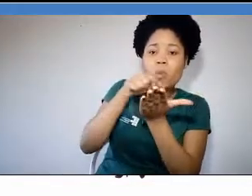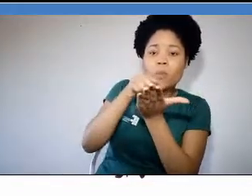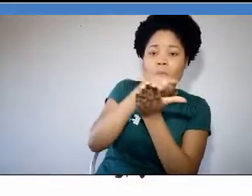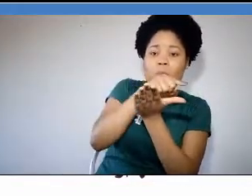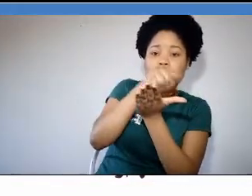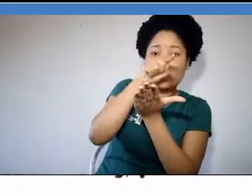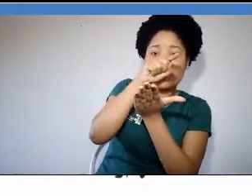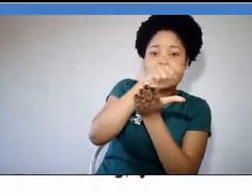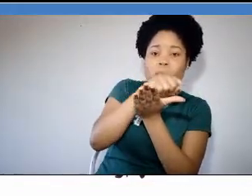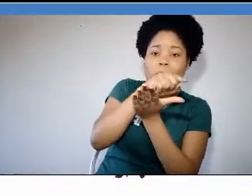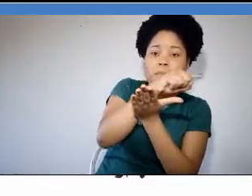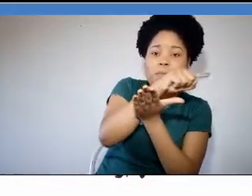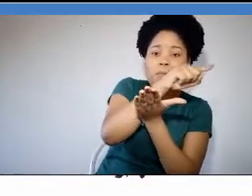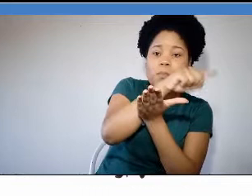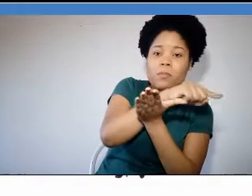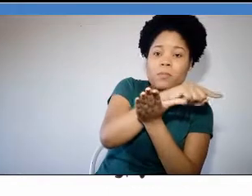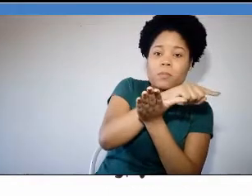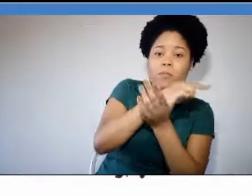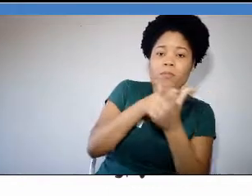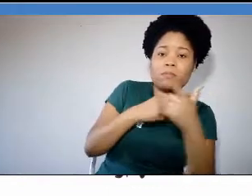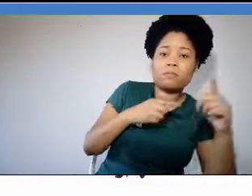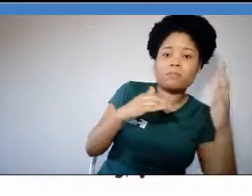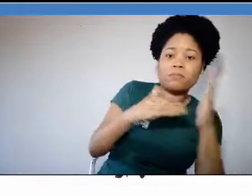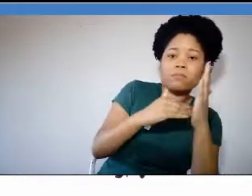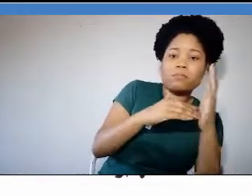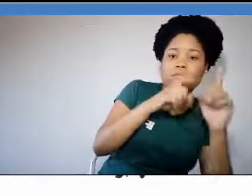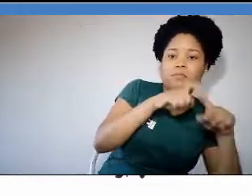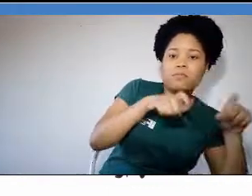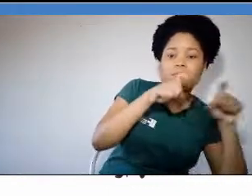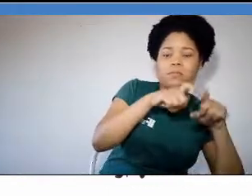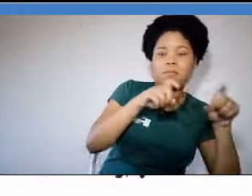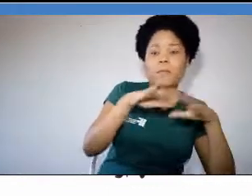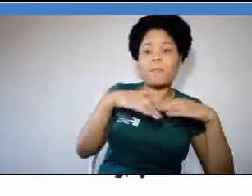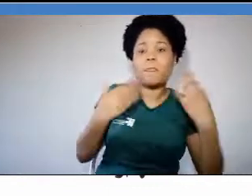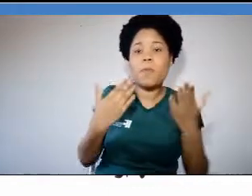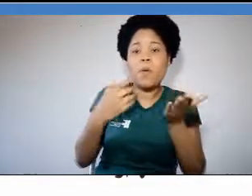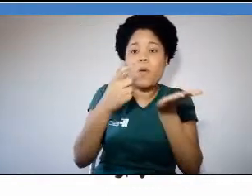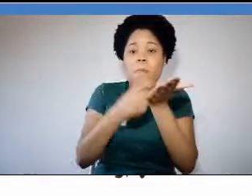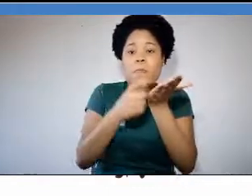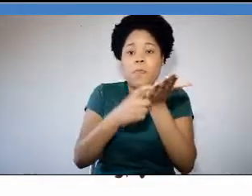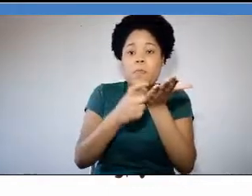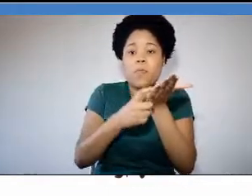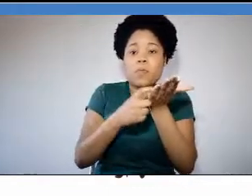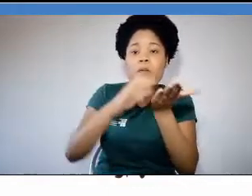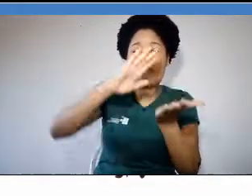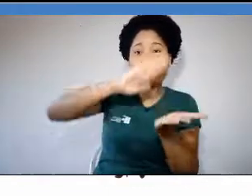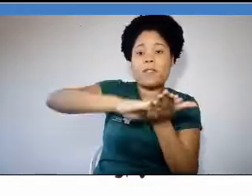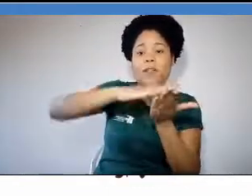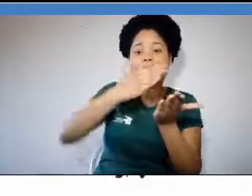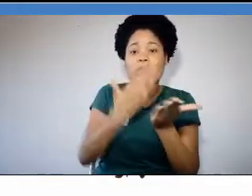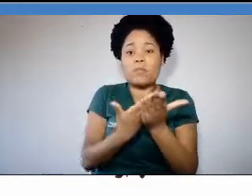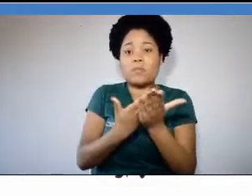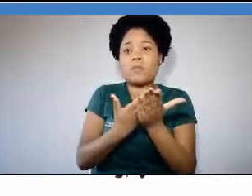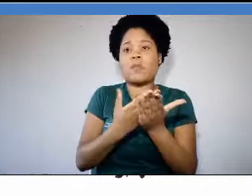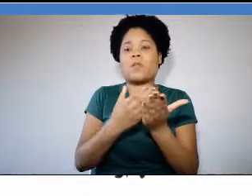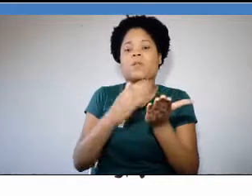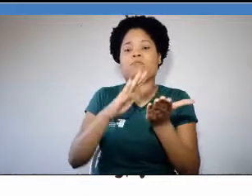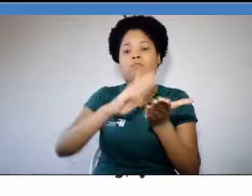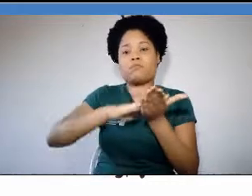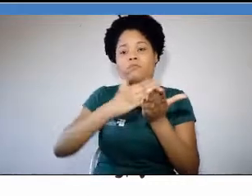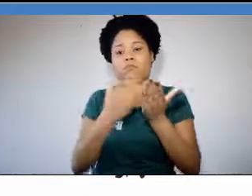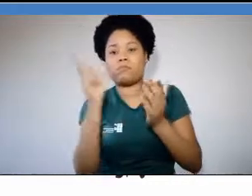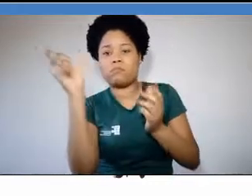ele em digital para que ele seja entregue para o outro computador. Então, o modem sempre faz esse processo de modular